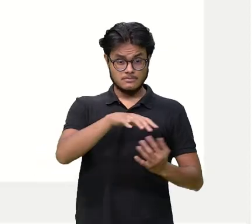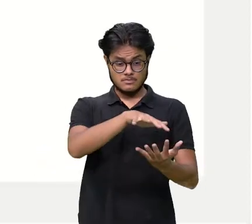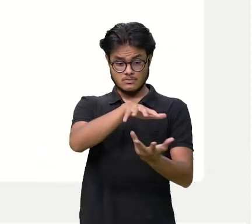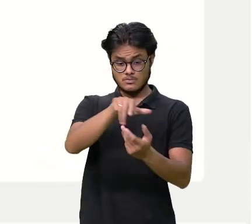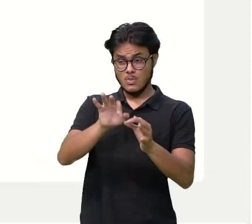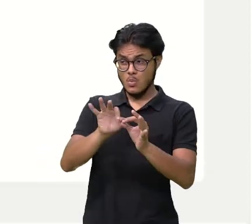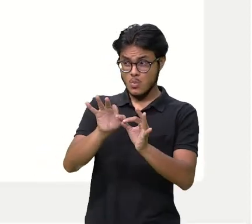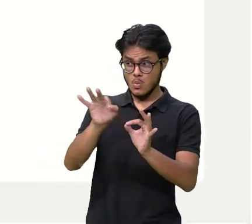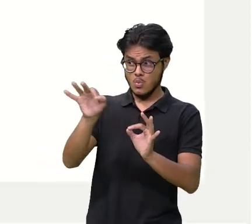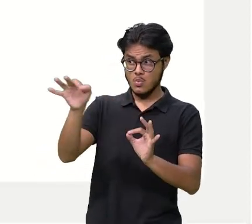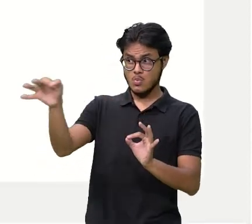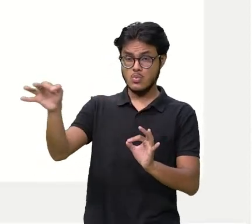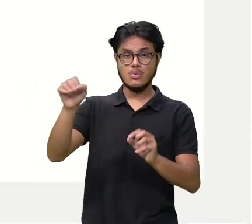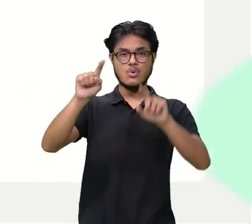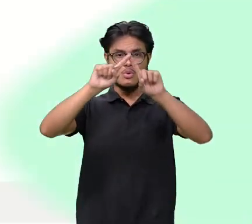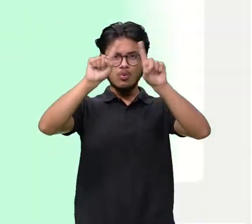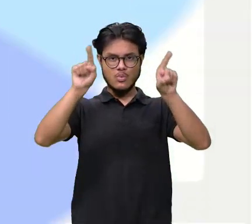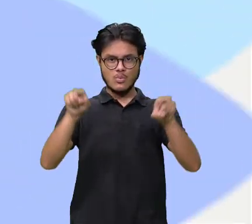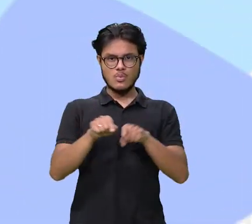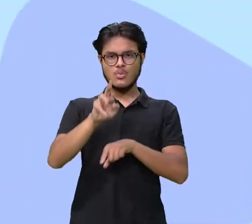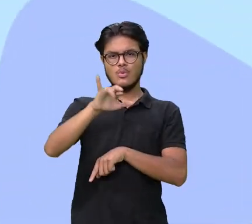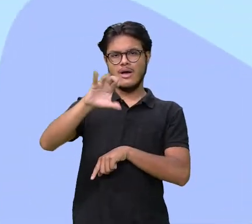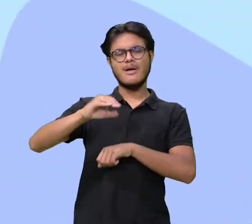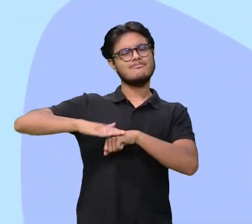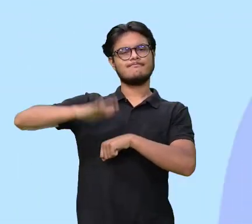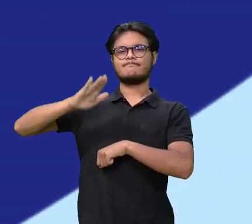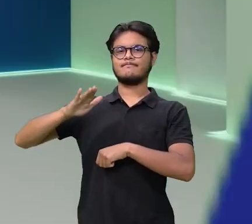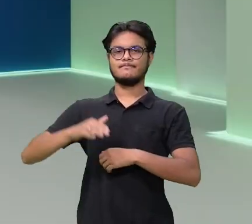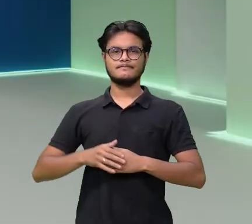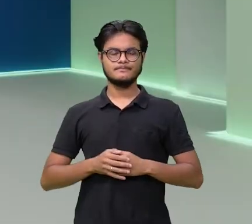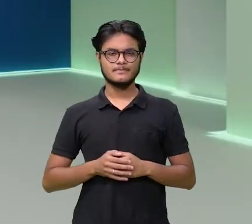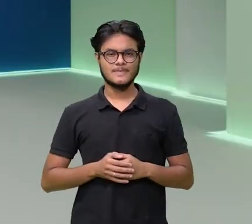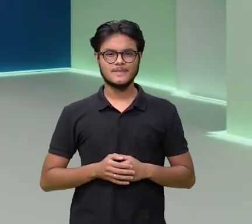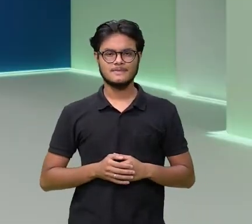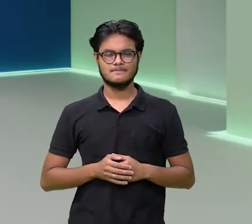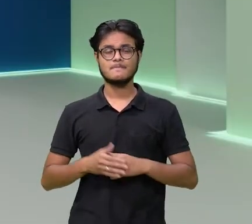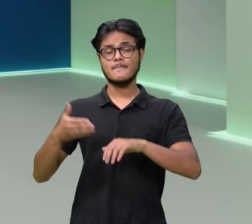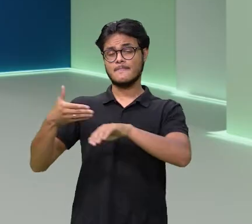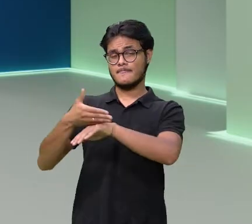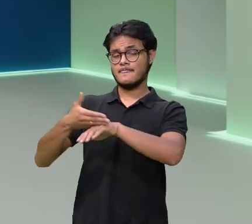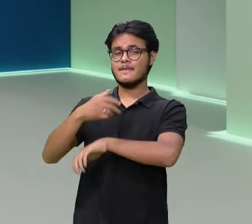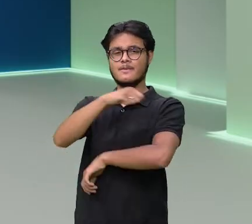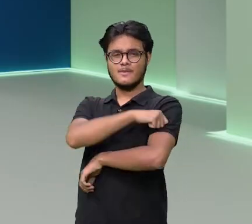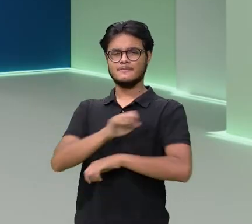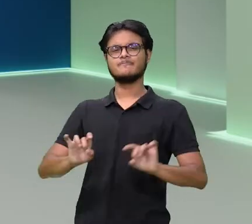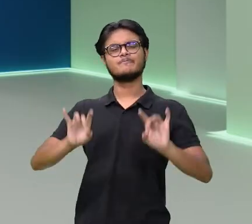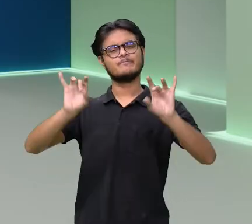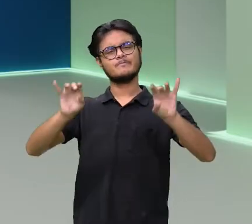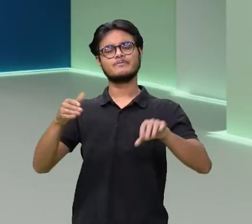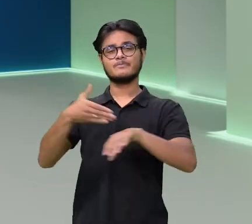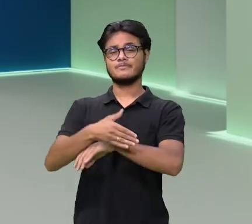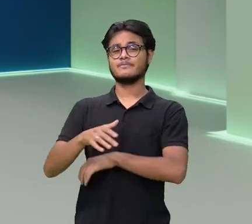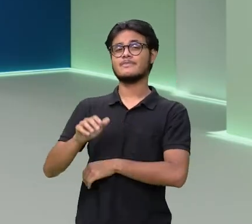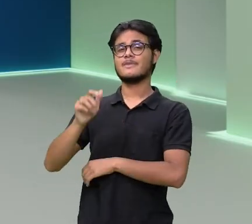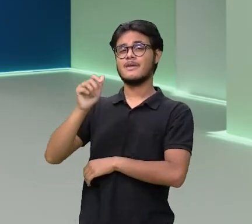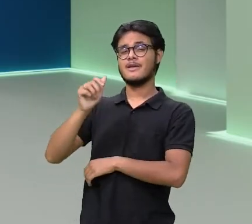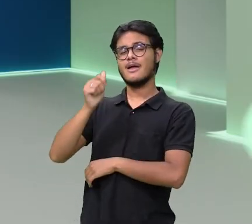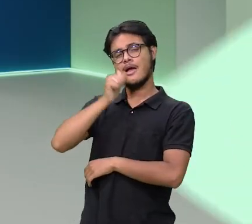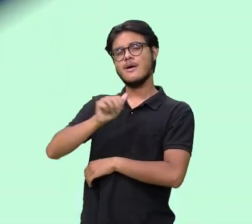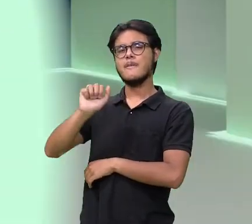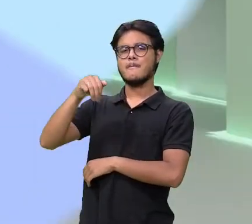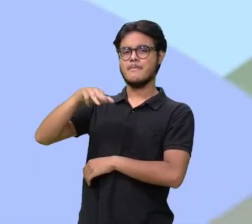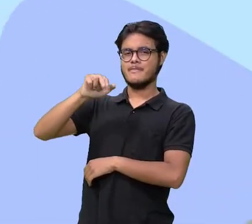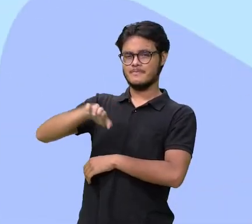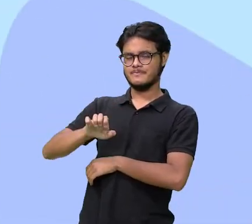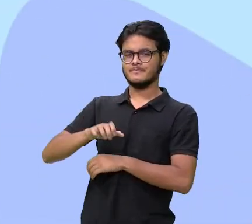raio, maior o período. Beleza? Vamos agora ter uma participação especial. A nossa querida Manu vai ajudar na